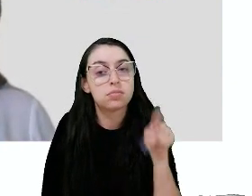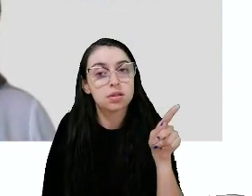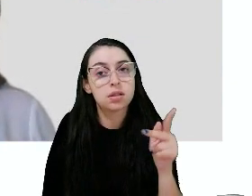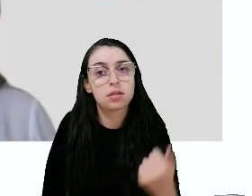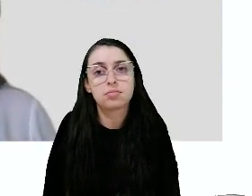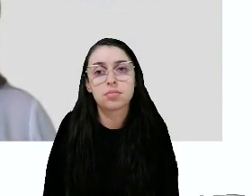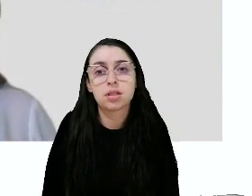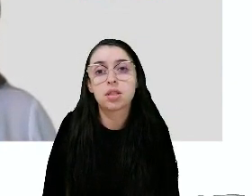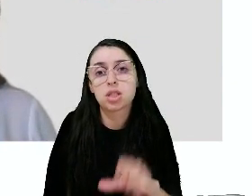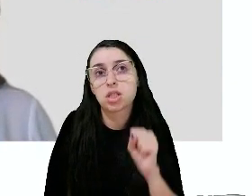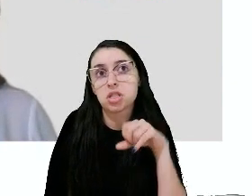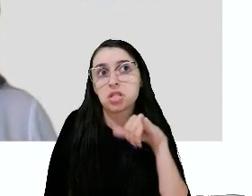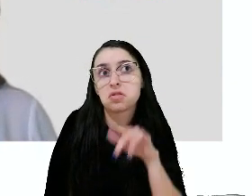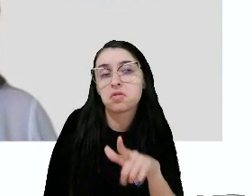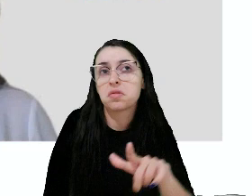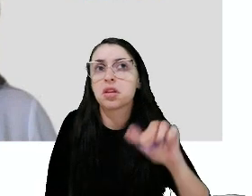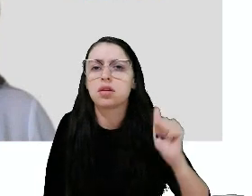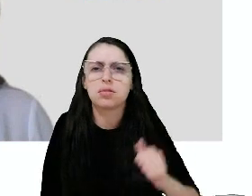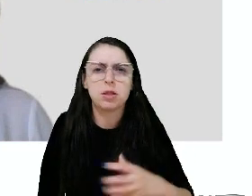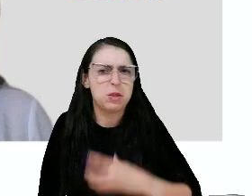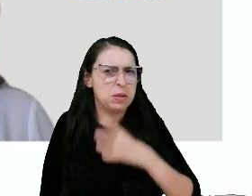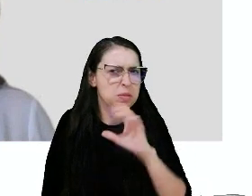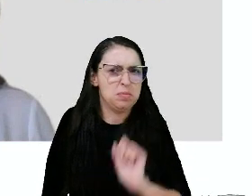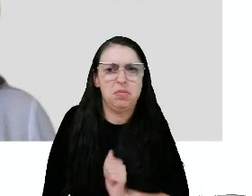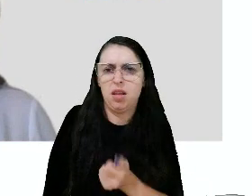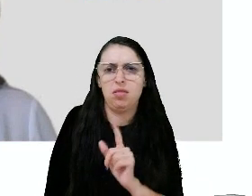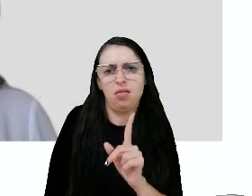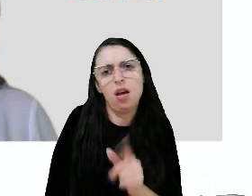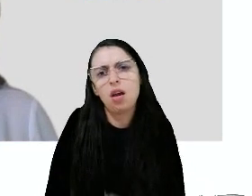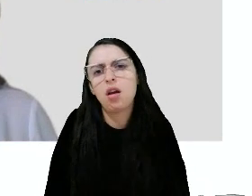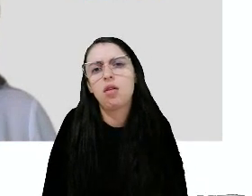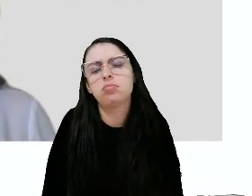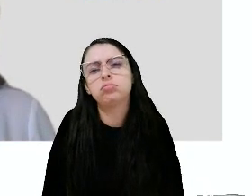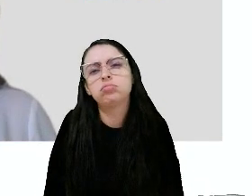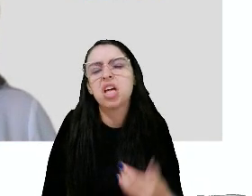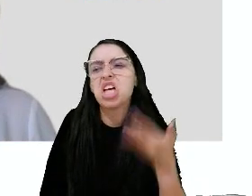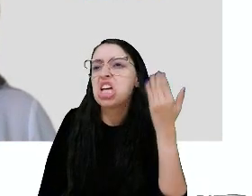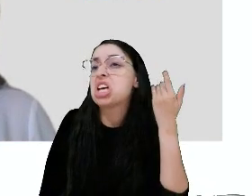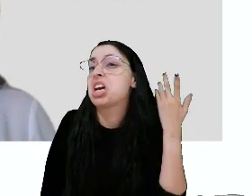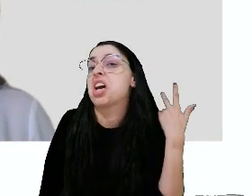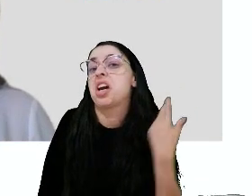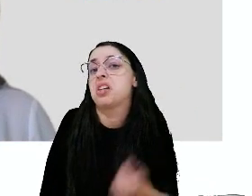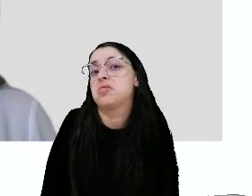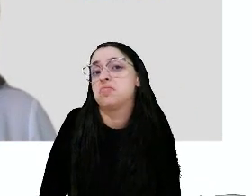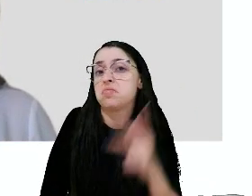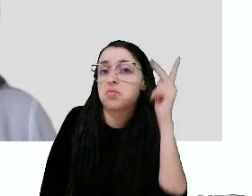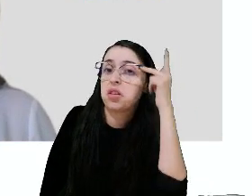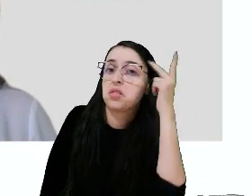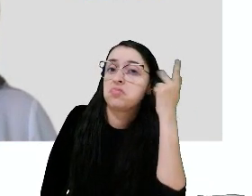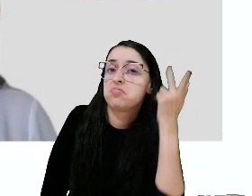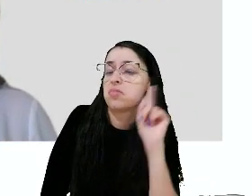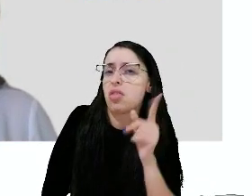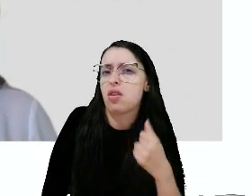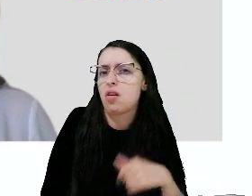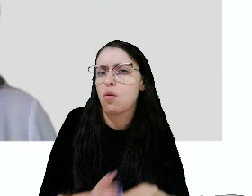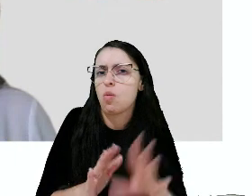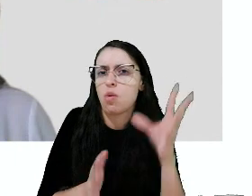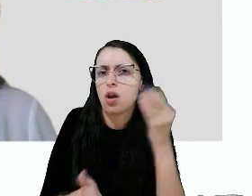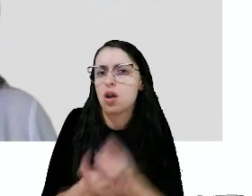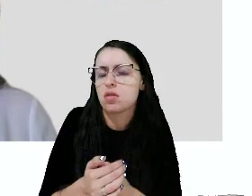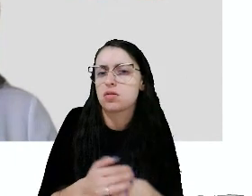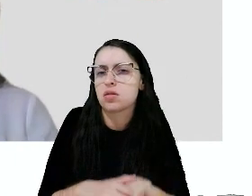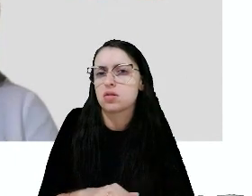dizem, Silvia, não fica assim tão indignada. Afinal, desde 1988, esses artigos discriminatórios não